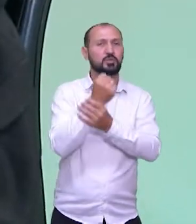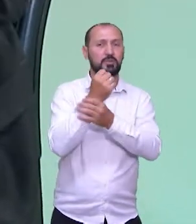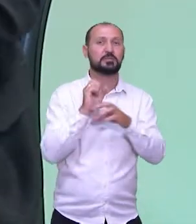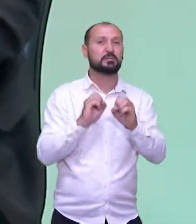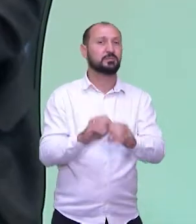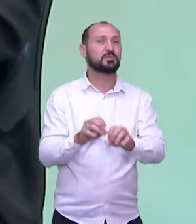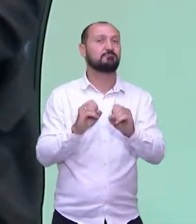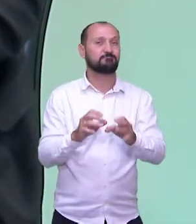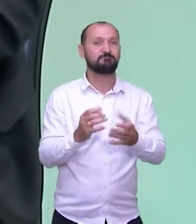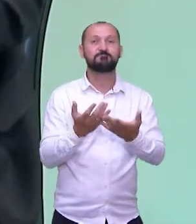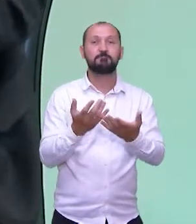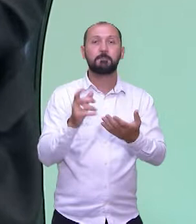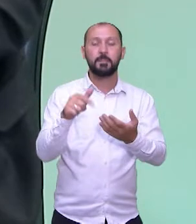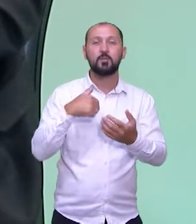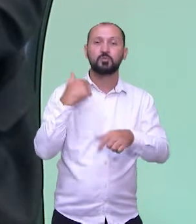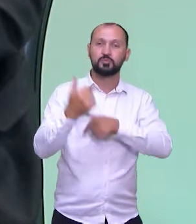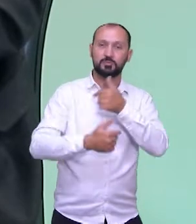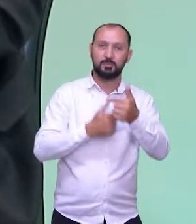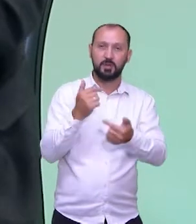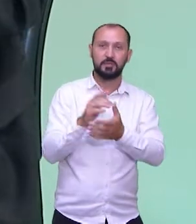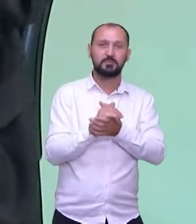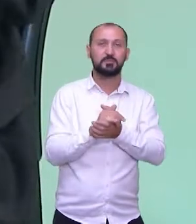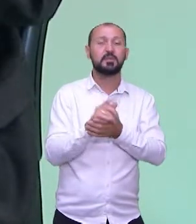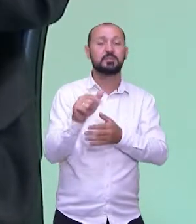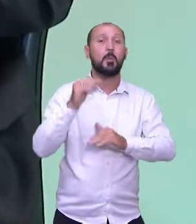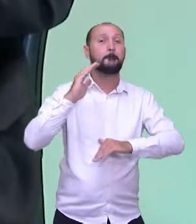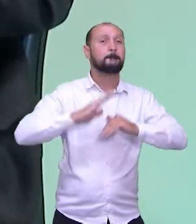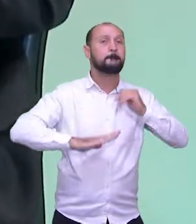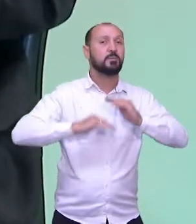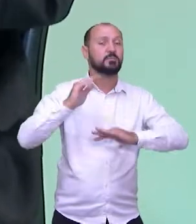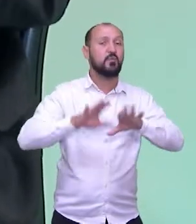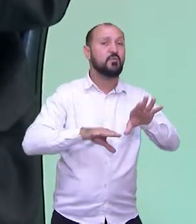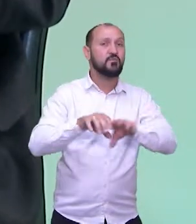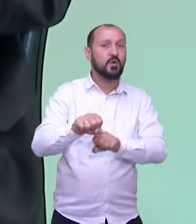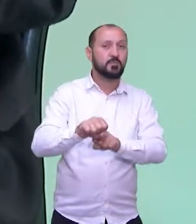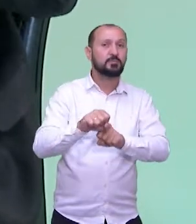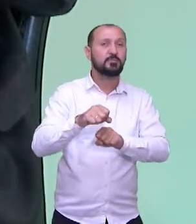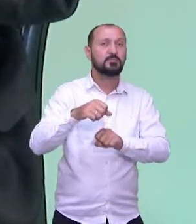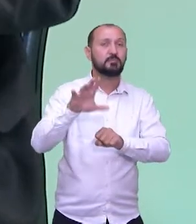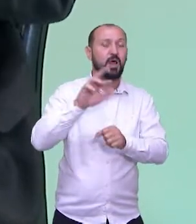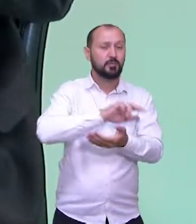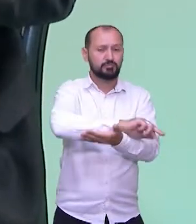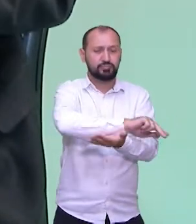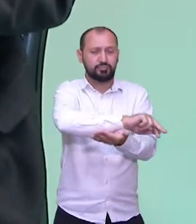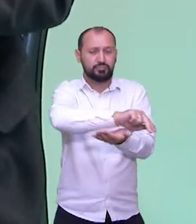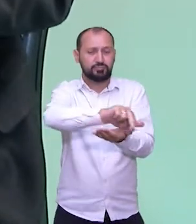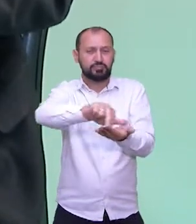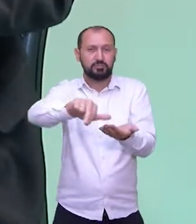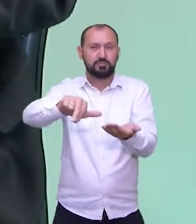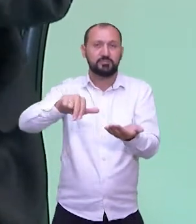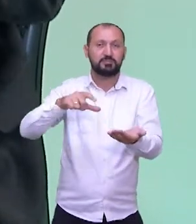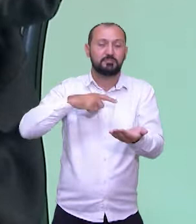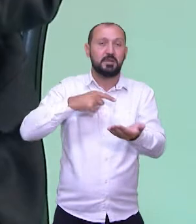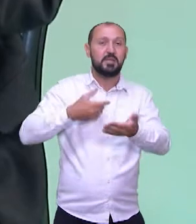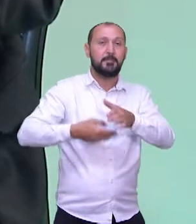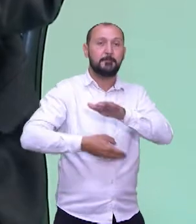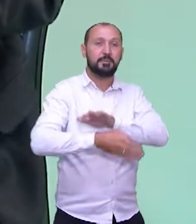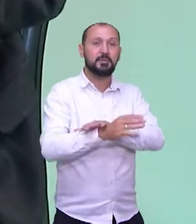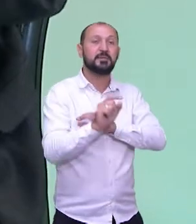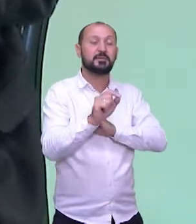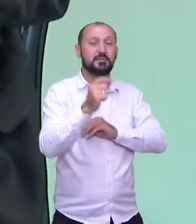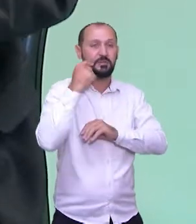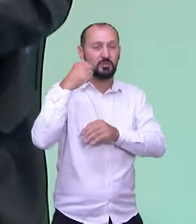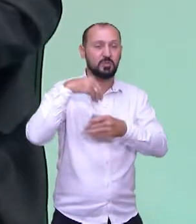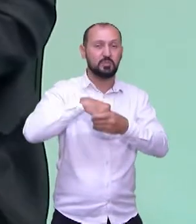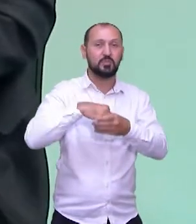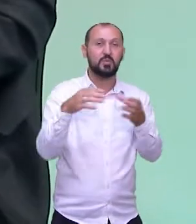segurança, a educação. Então, essa é a nossa atuação. E são servidores com a formação mais eclética para ingresso que